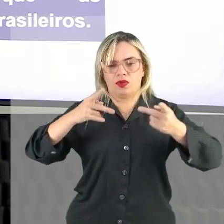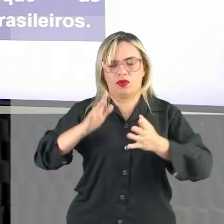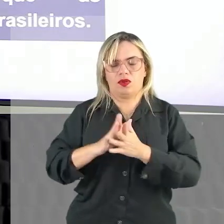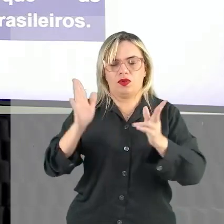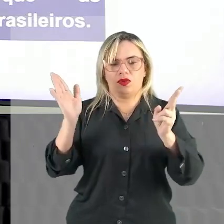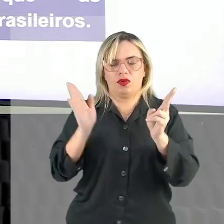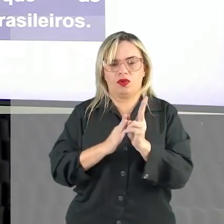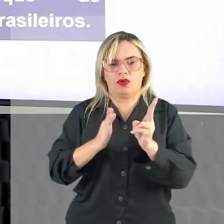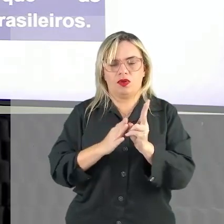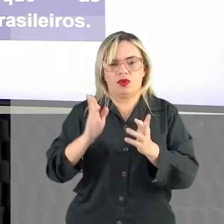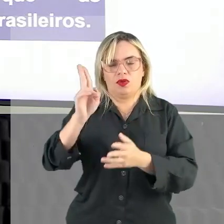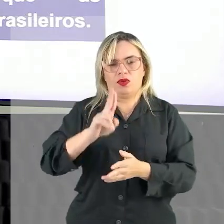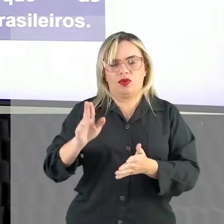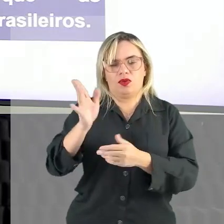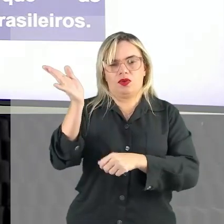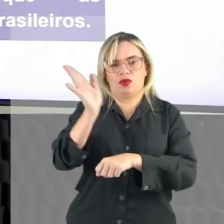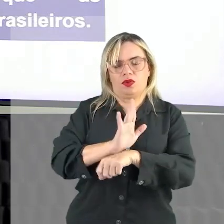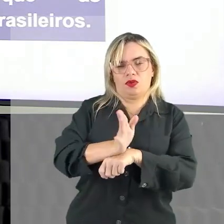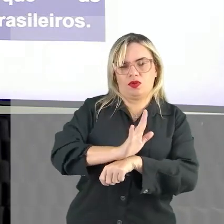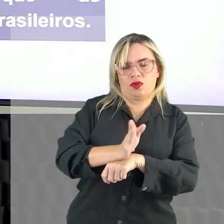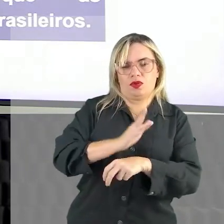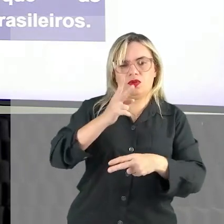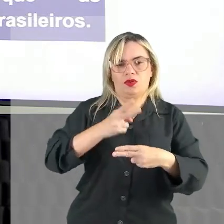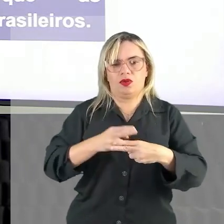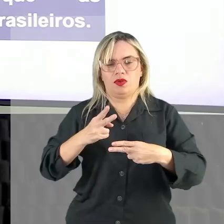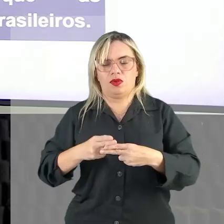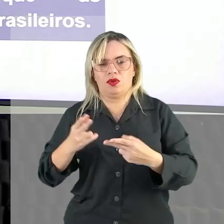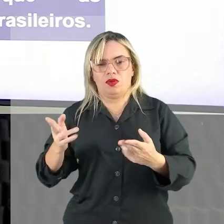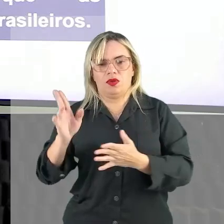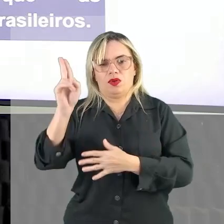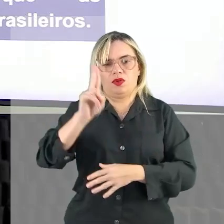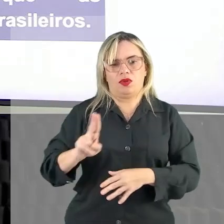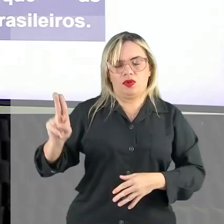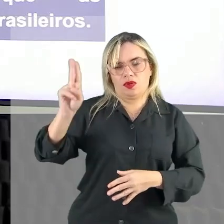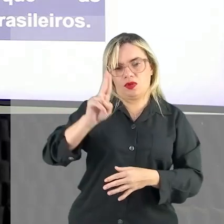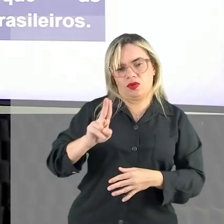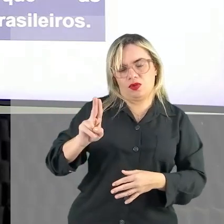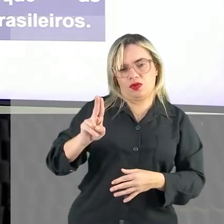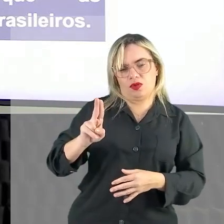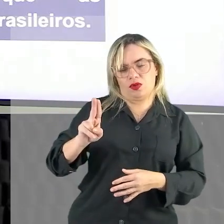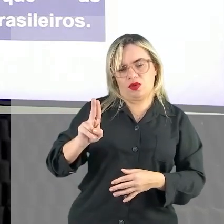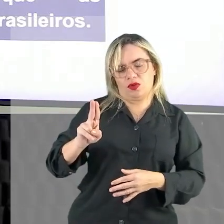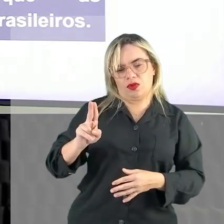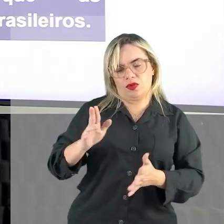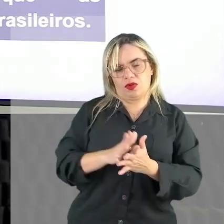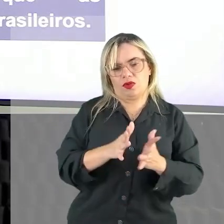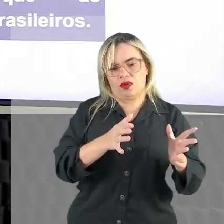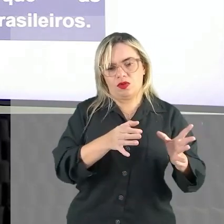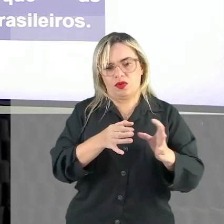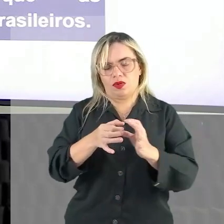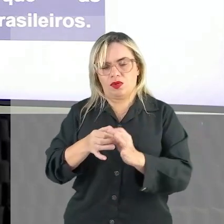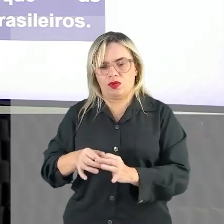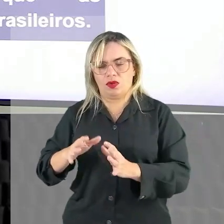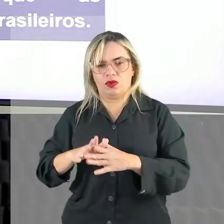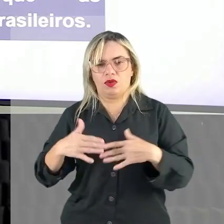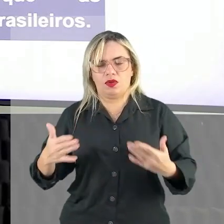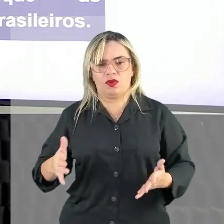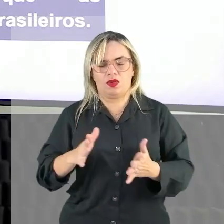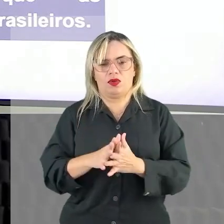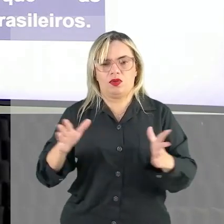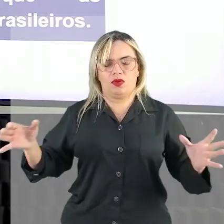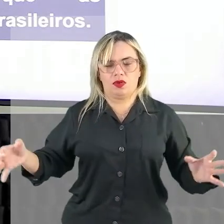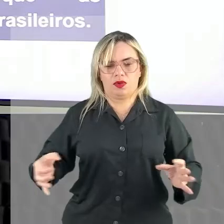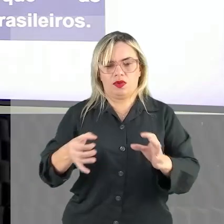indígenas. Utilizei um filme, utilizei uma série, utilizei um contexto fictício, e aí eu faço a